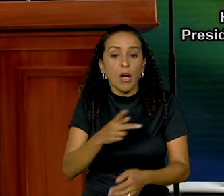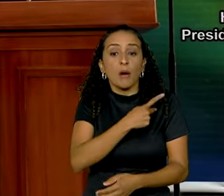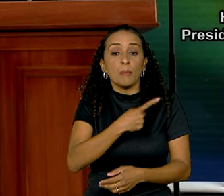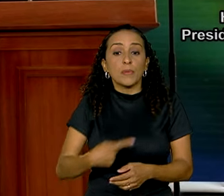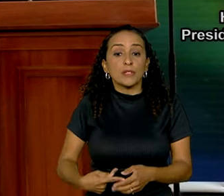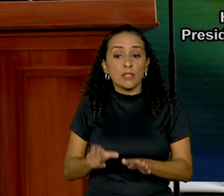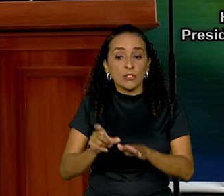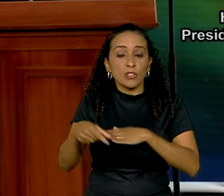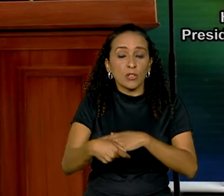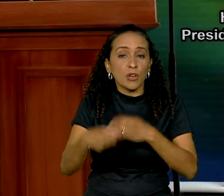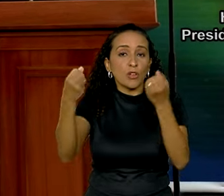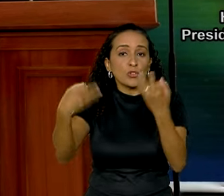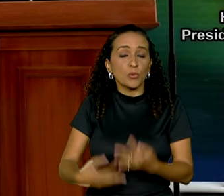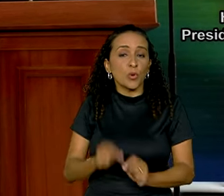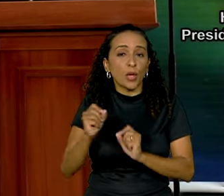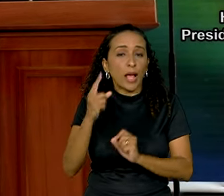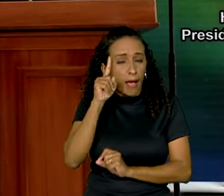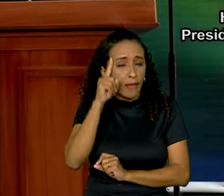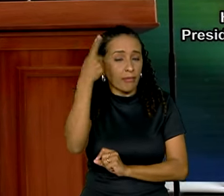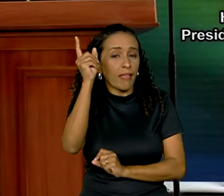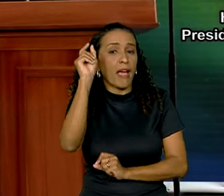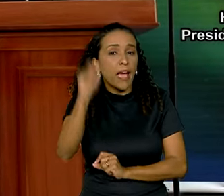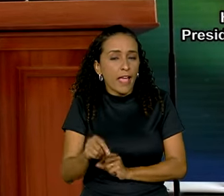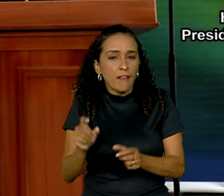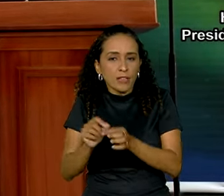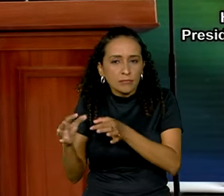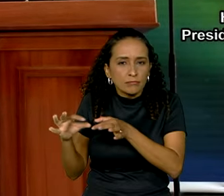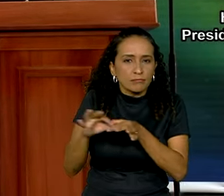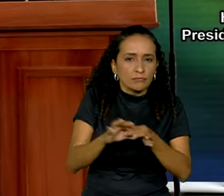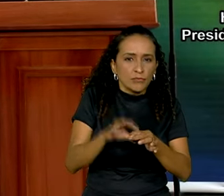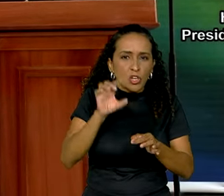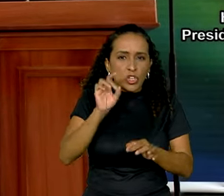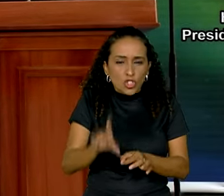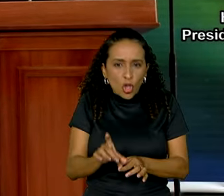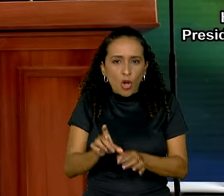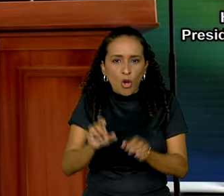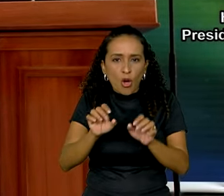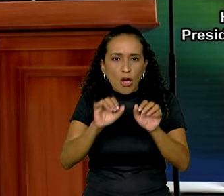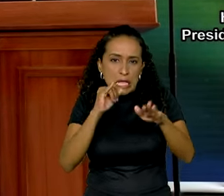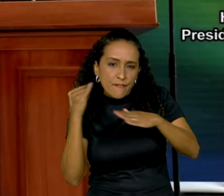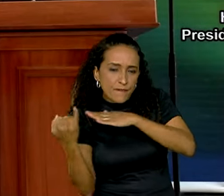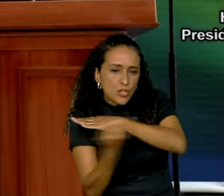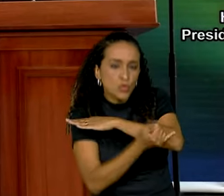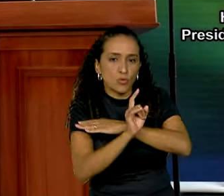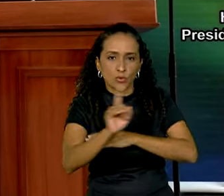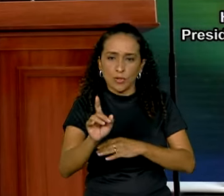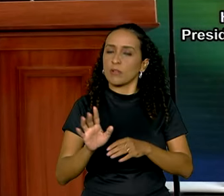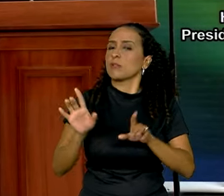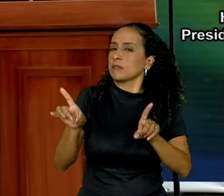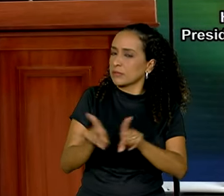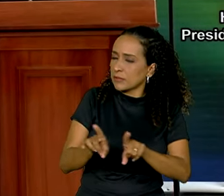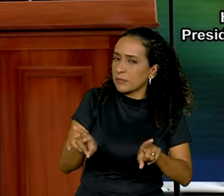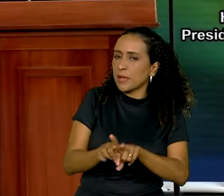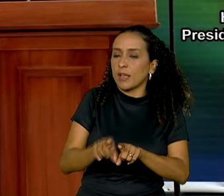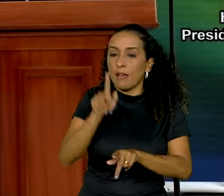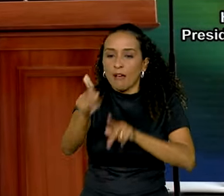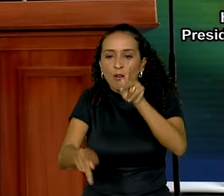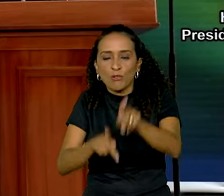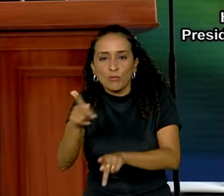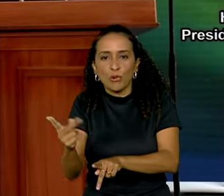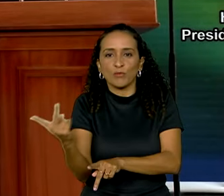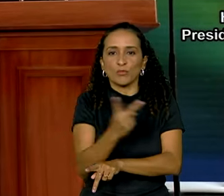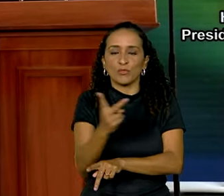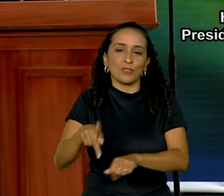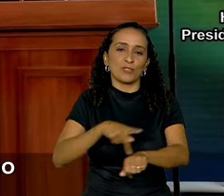mencionou que a ideia é fazer uma integração não só da infraestrutura mas também entre os povos dos